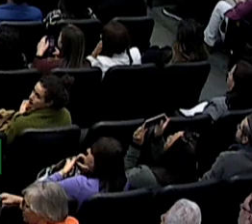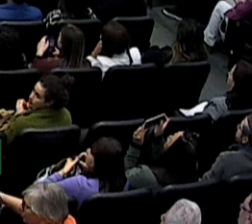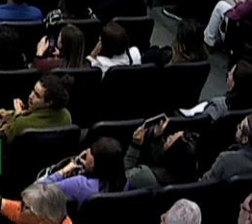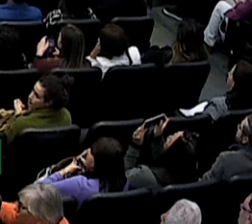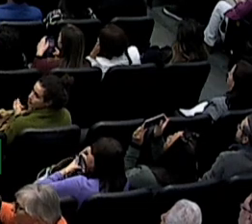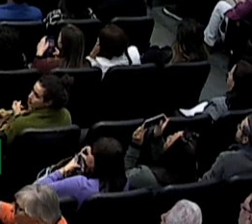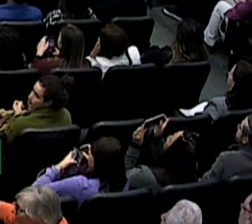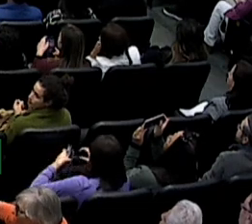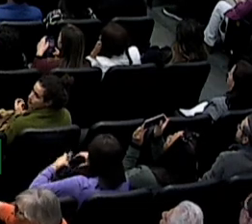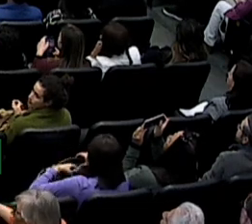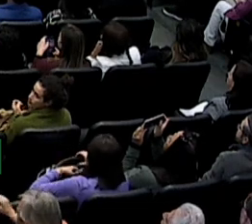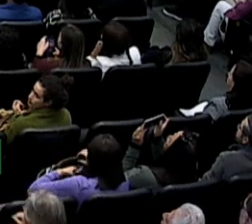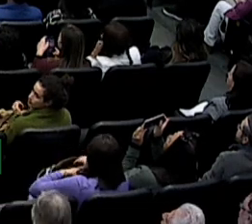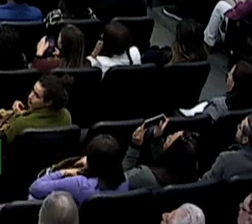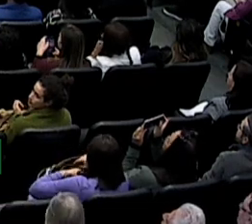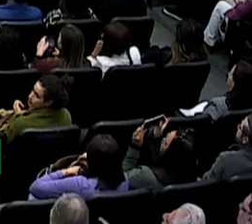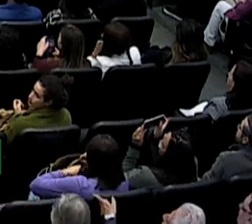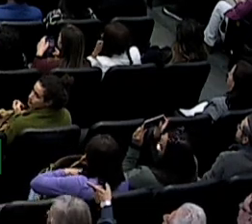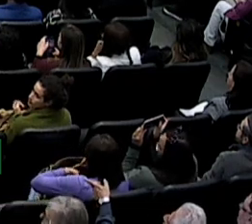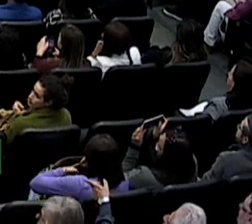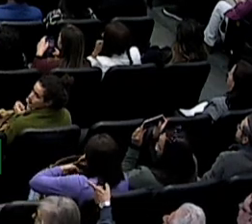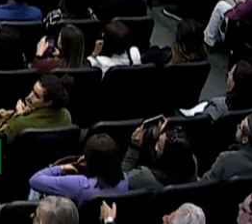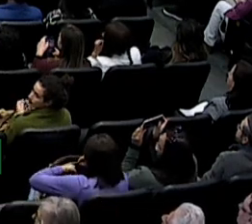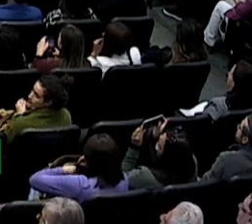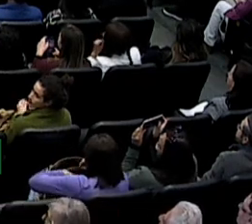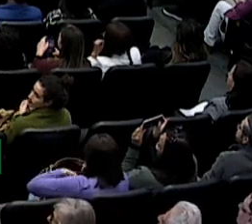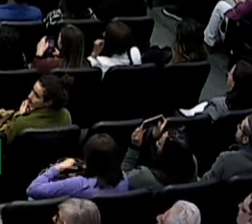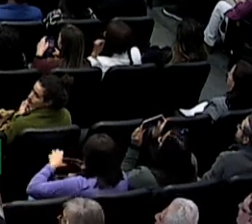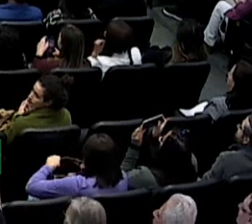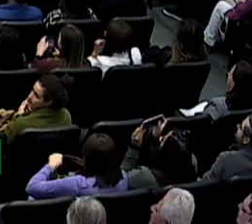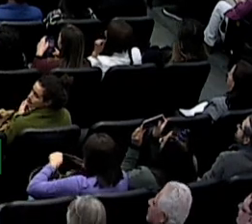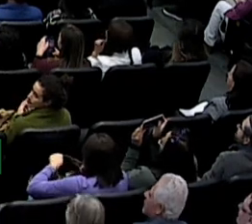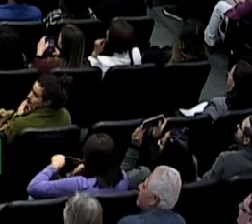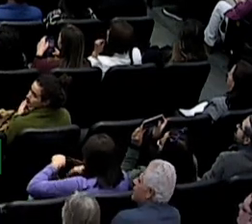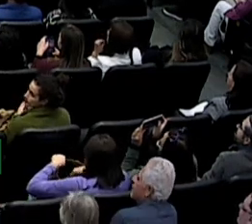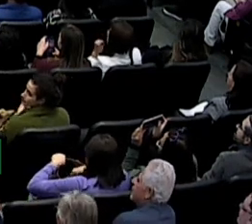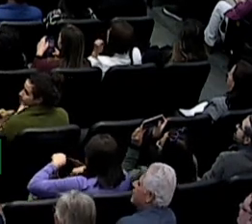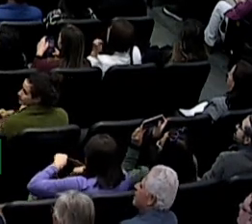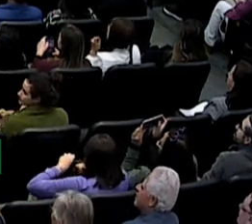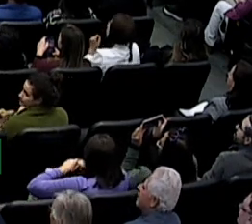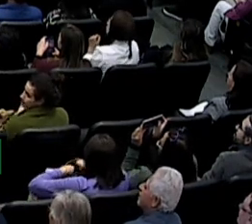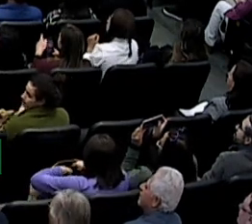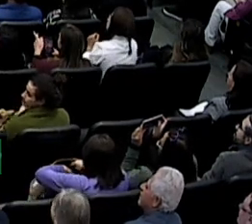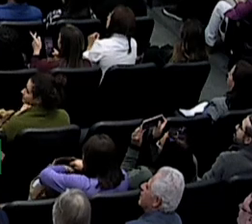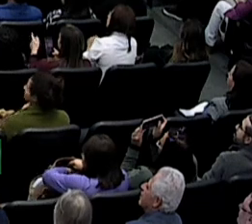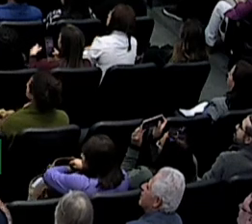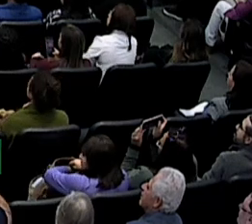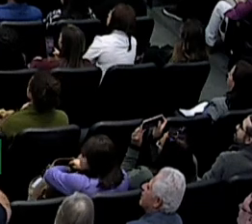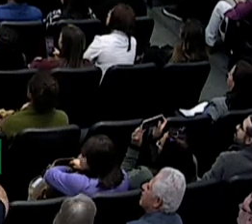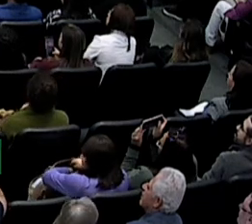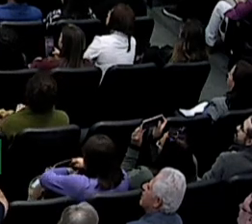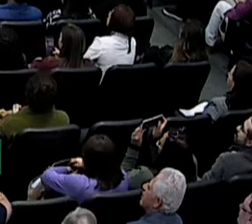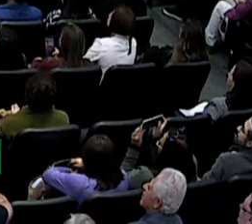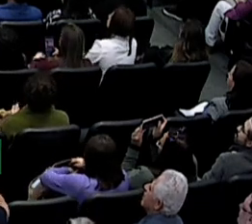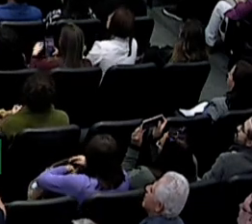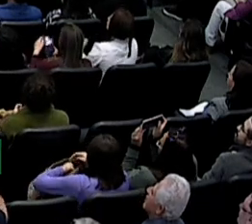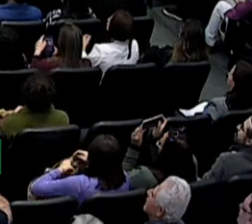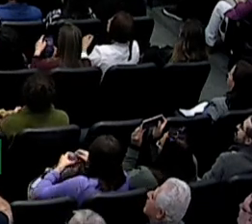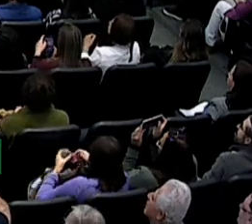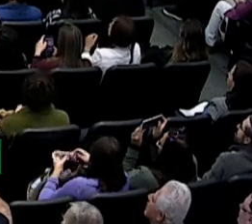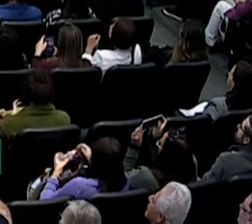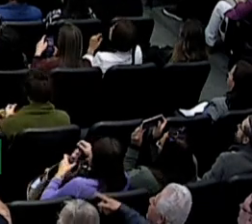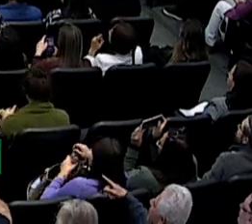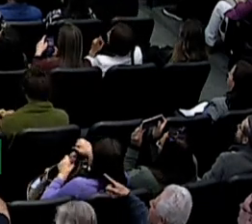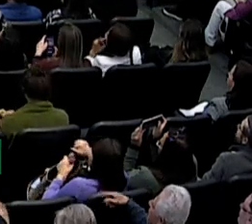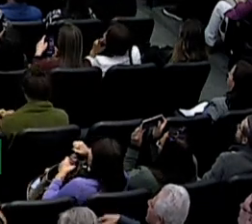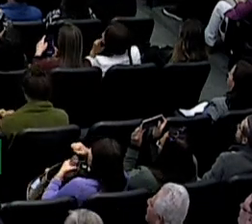da Quelônia e de perto do Toscão, onde tem rede de pesca, vira